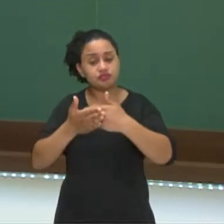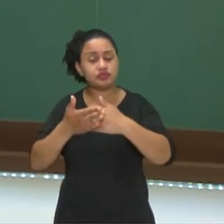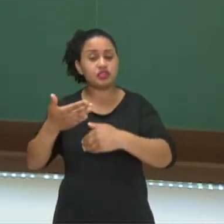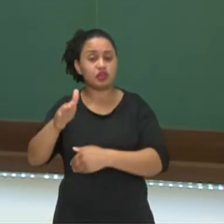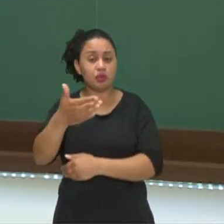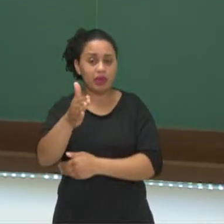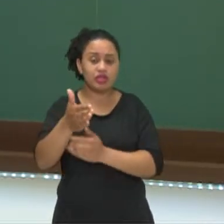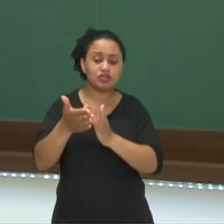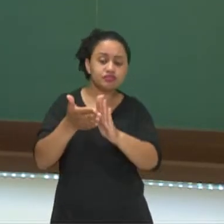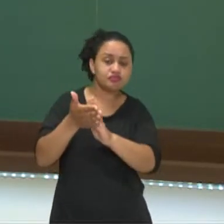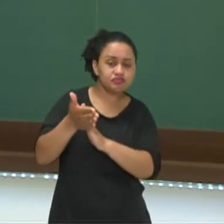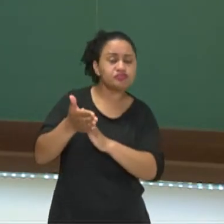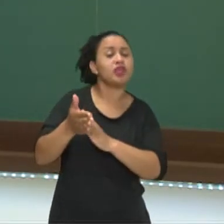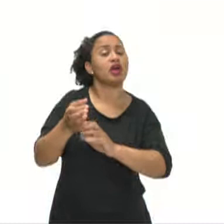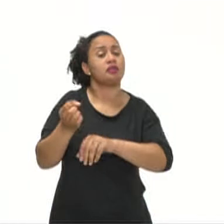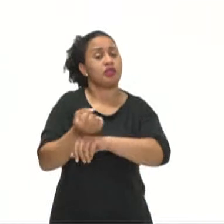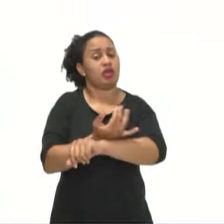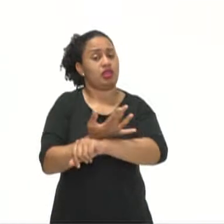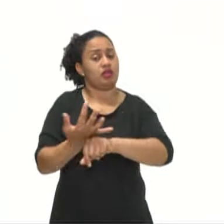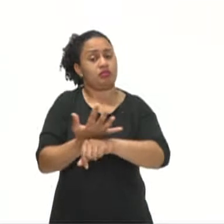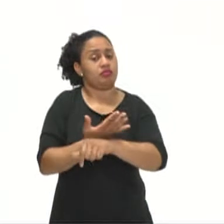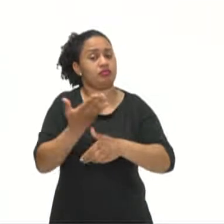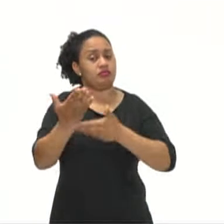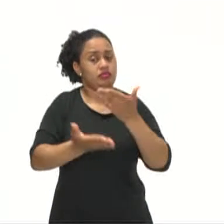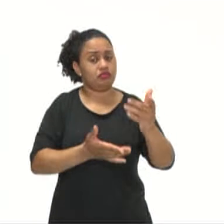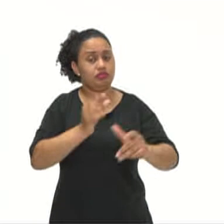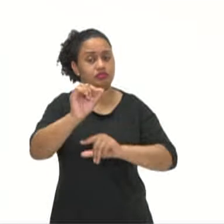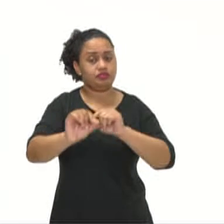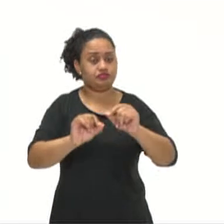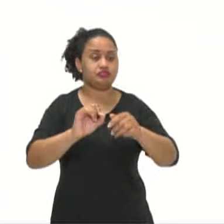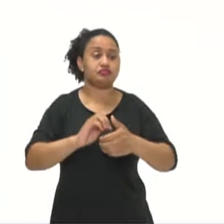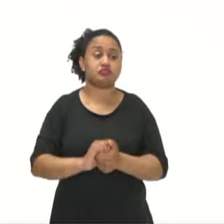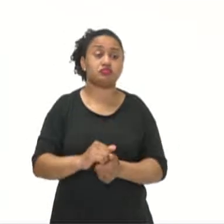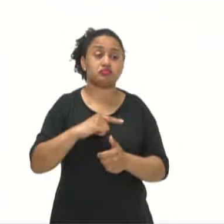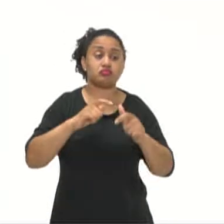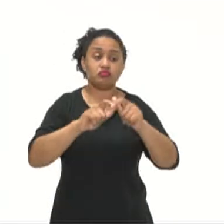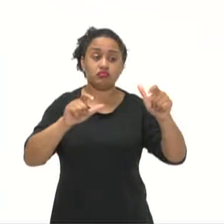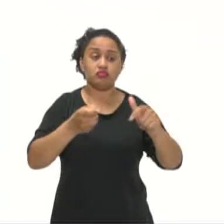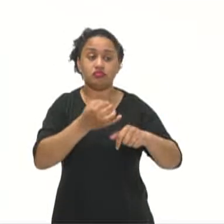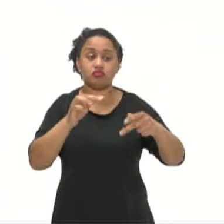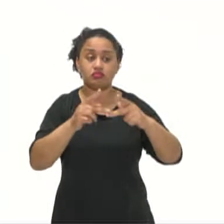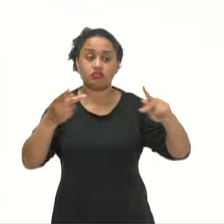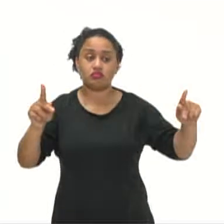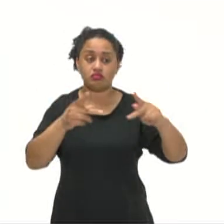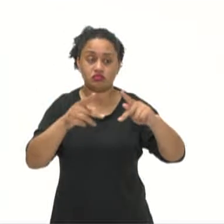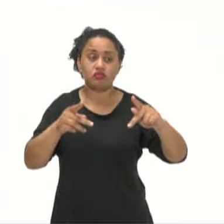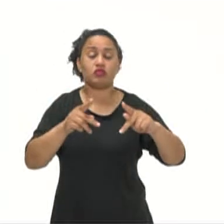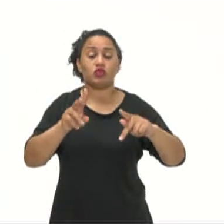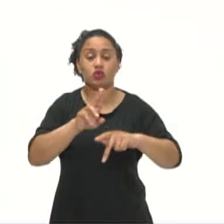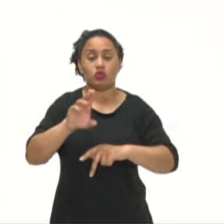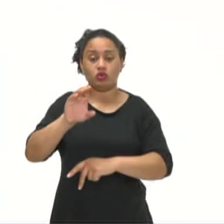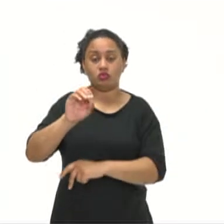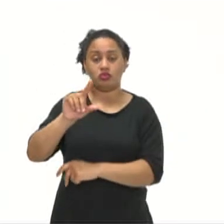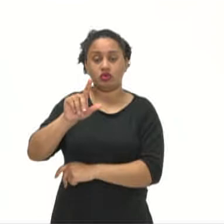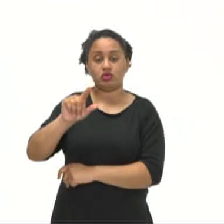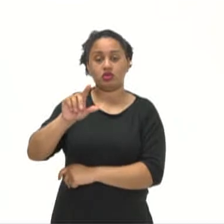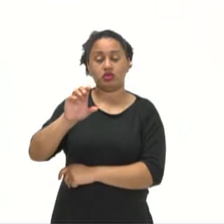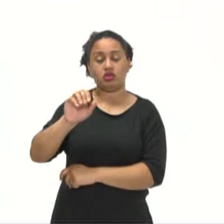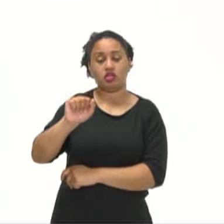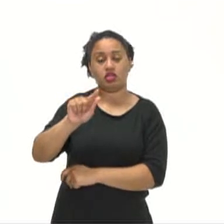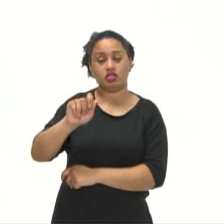nas queimaduras? Então, ela tem uma maior quantidade de proteína, chamada colágeno tipo 1, uma